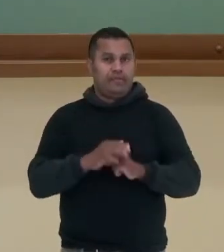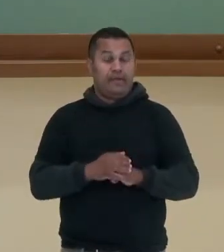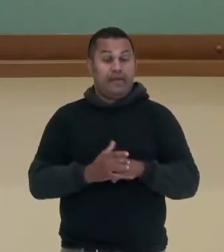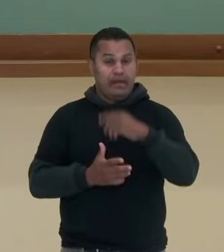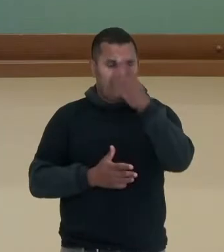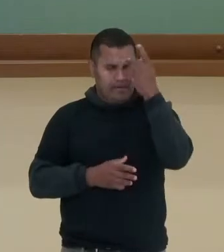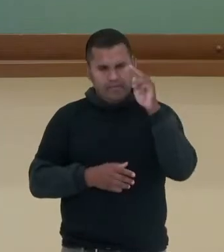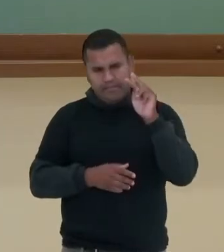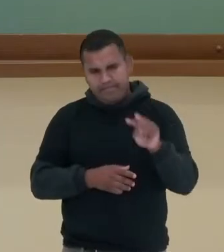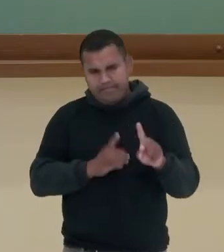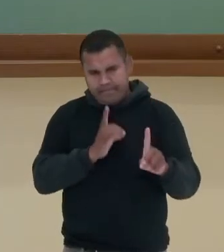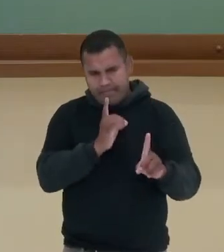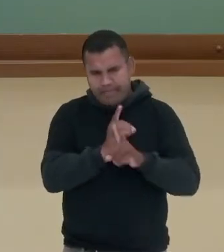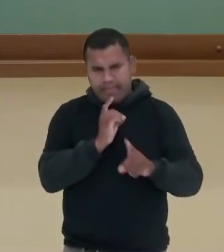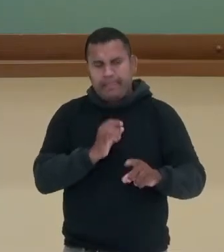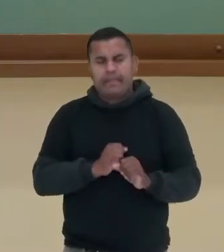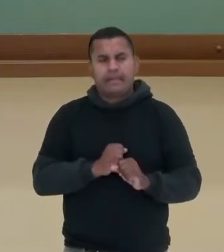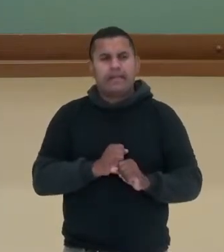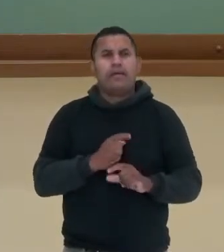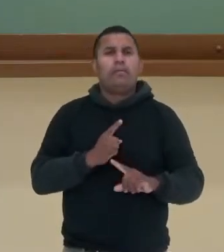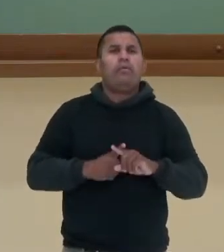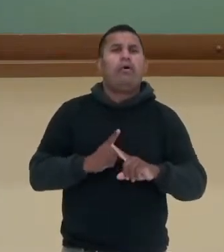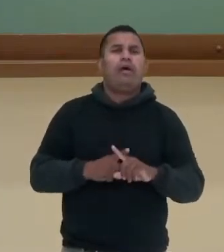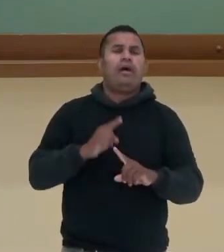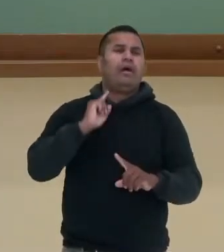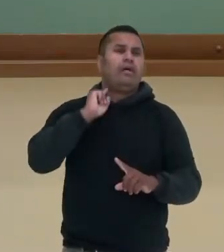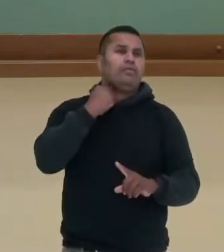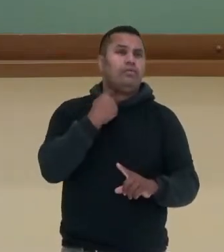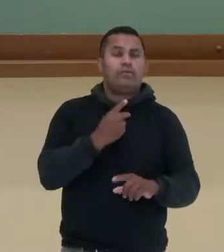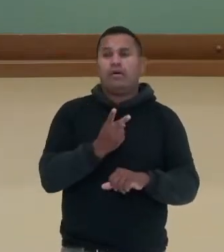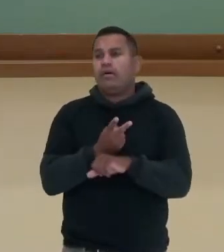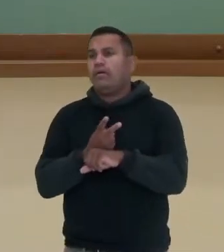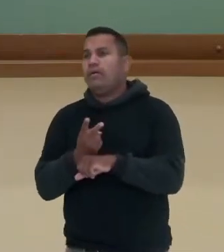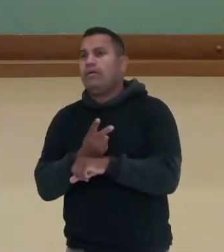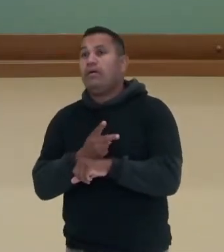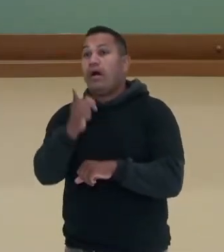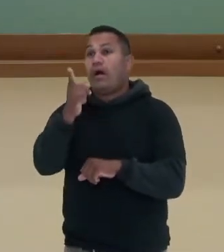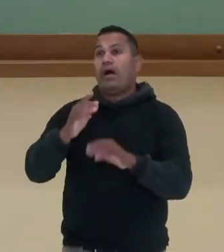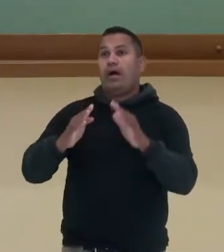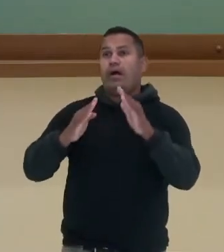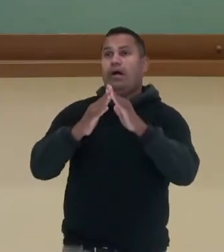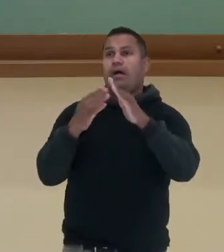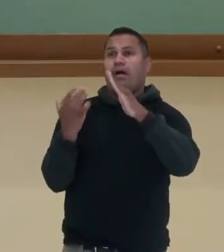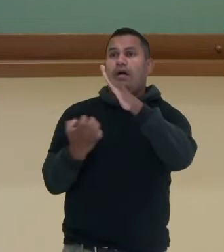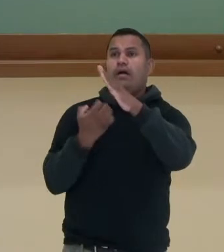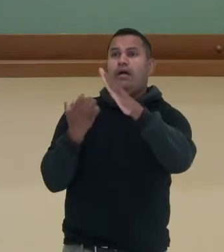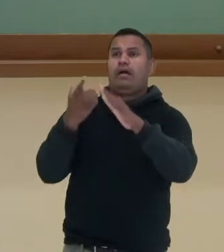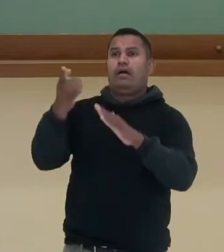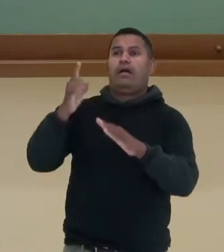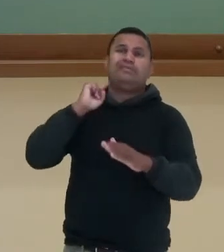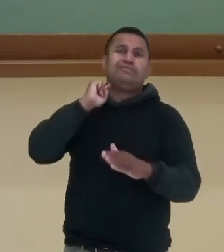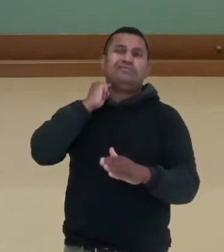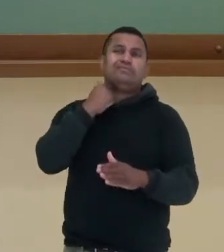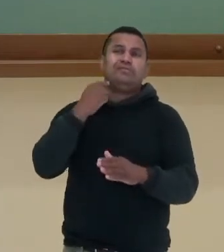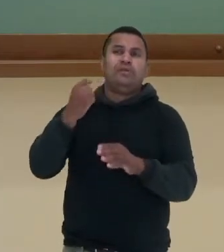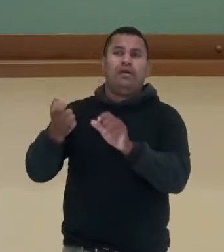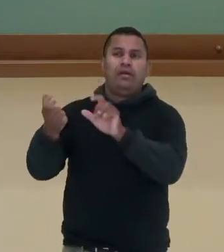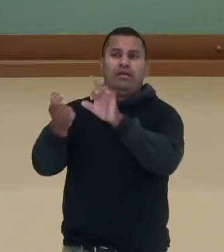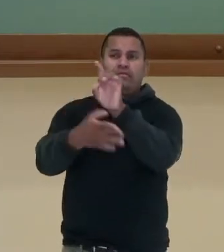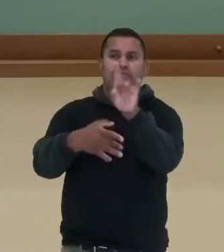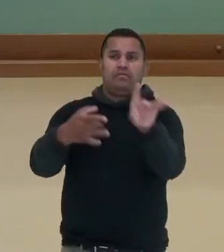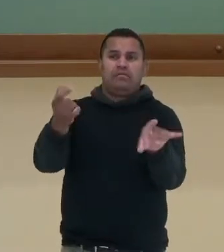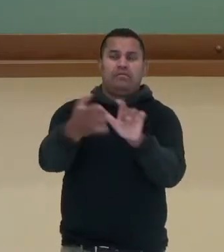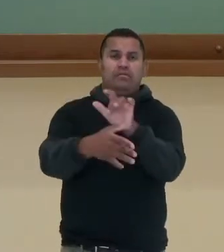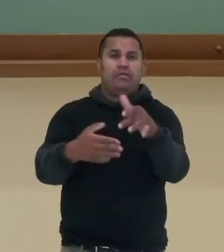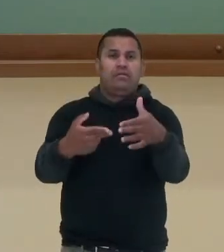fábrica. É uma hipótese. E aí vai fazer os experimentos, vai testar a qualidade da água, quais são os compostos químicos que estão